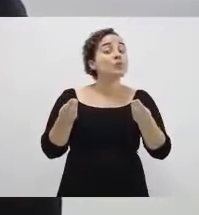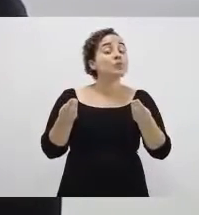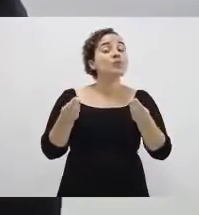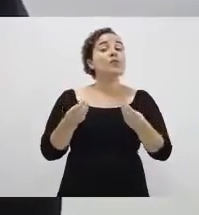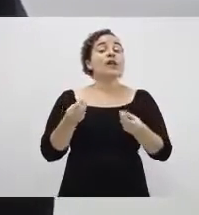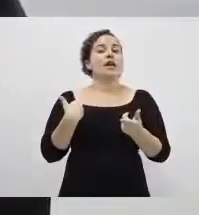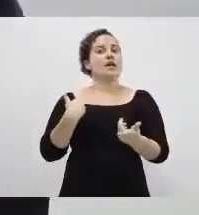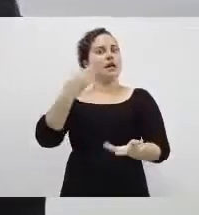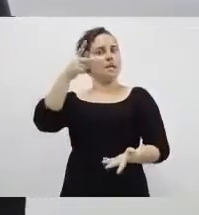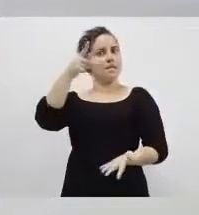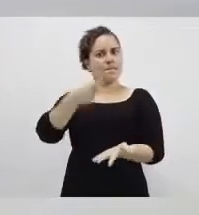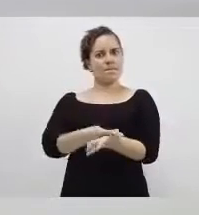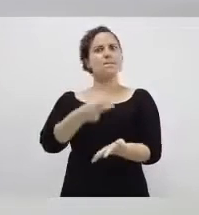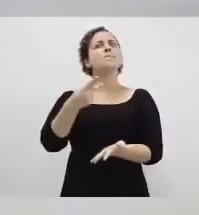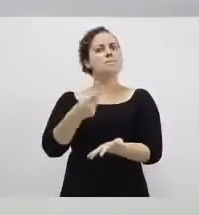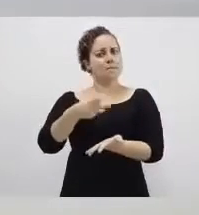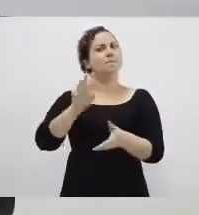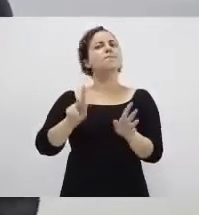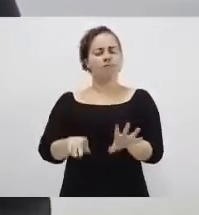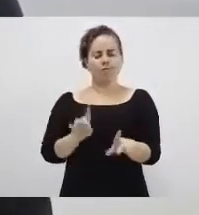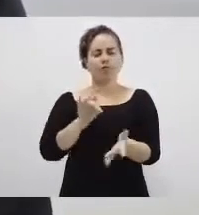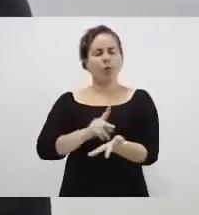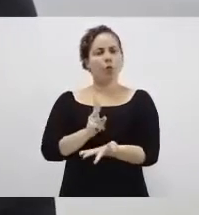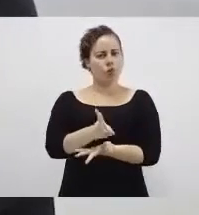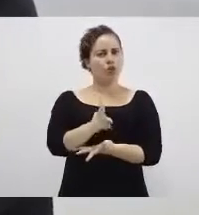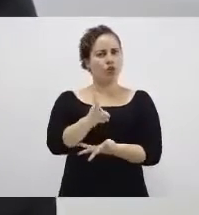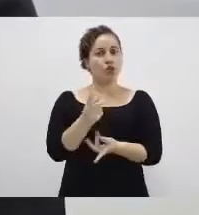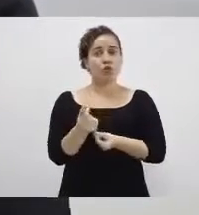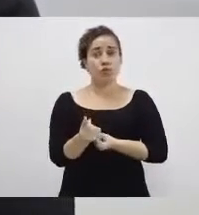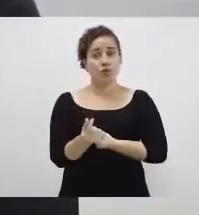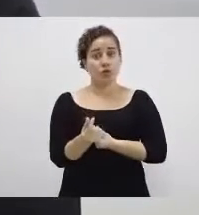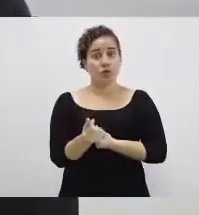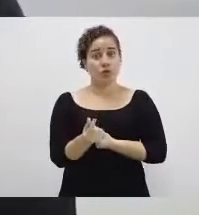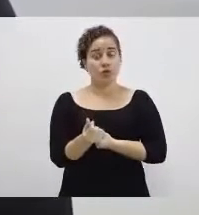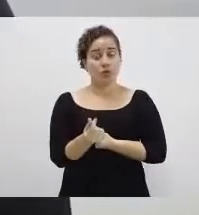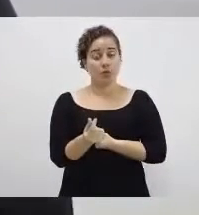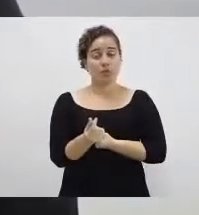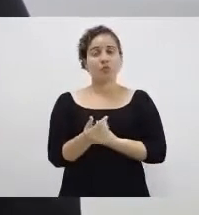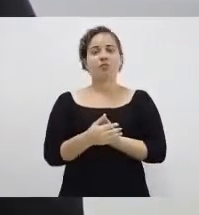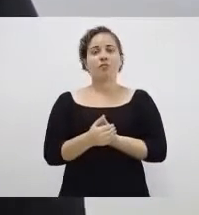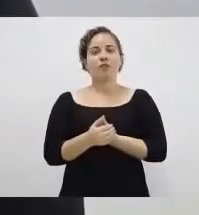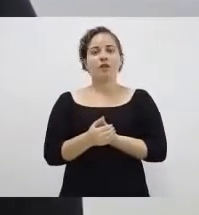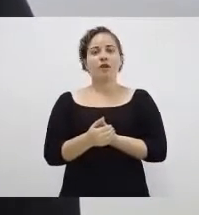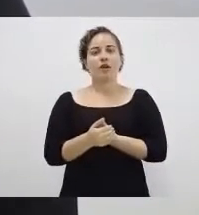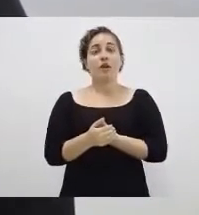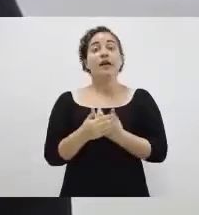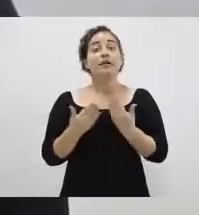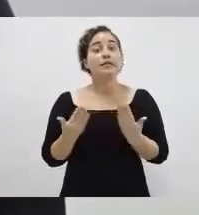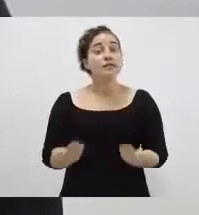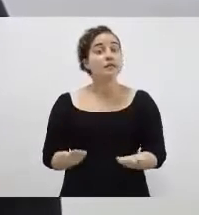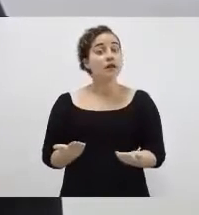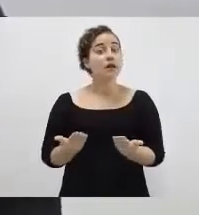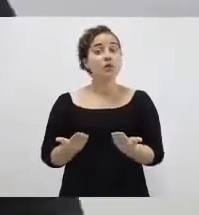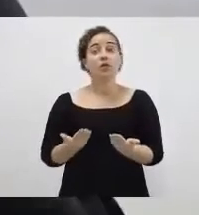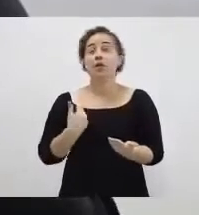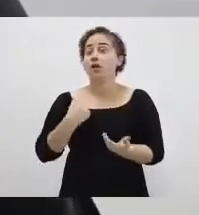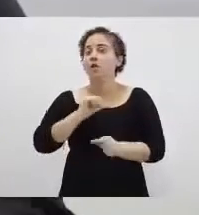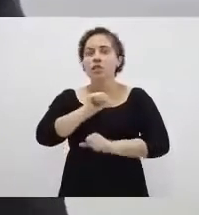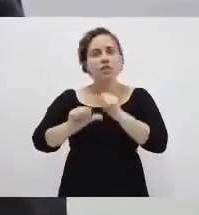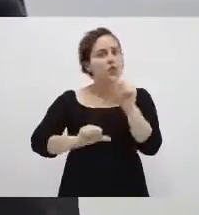que o câmbio é R$1, $1, esse câmbio vai ficar fixo de forma